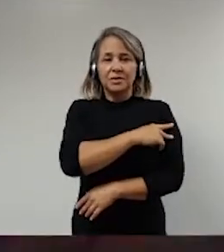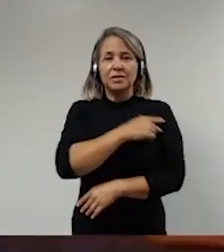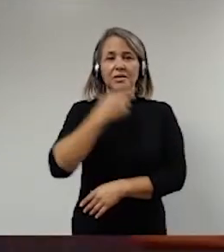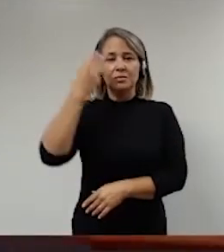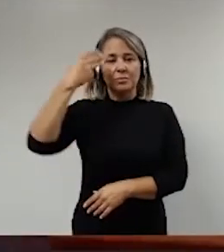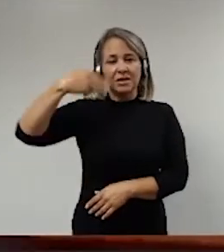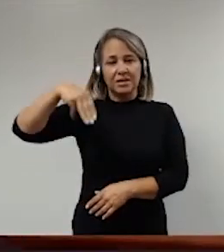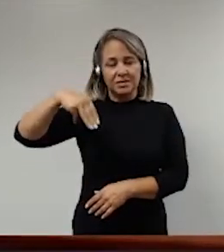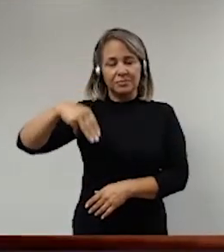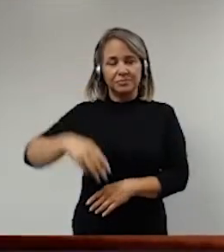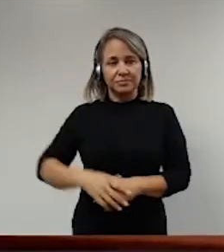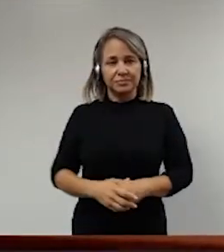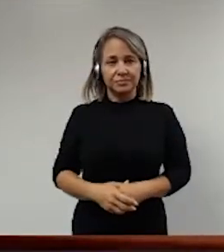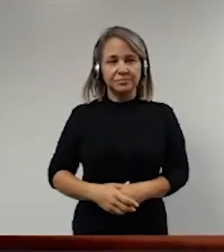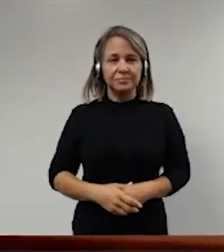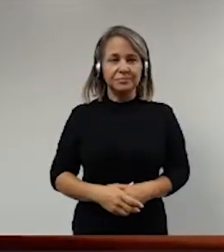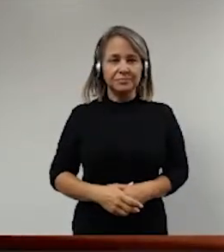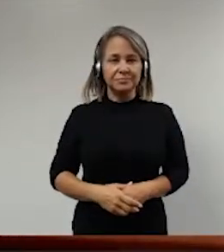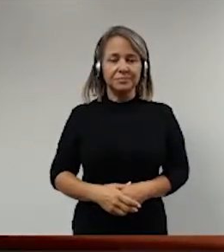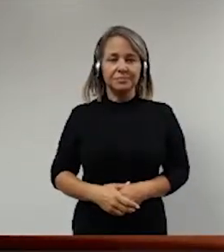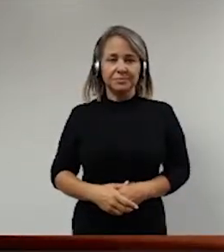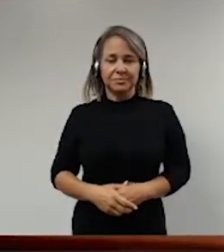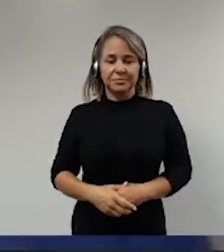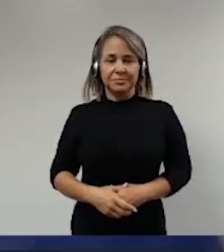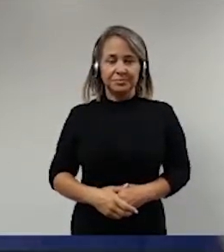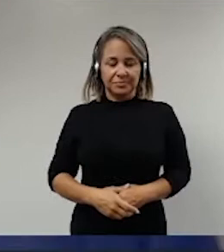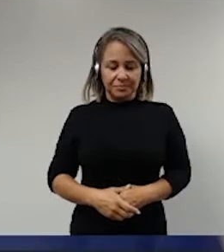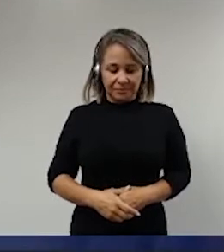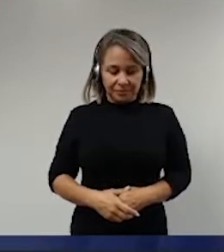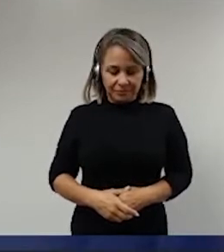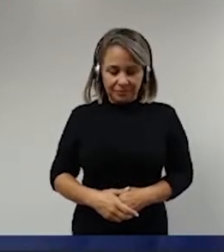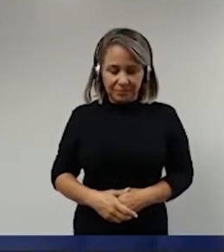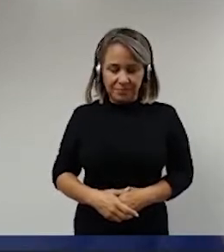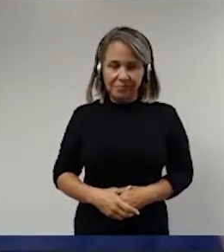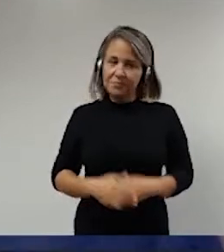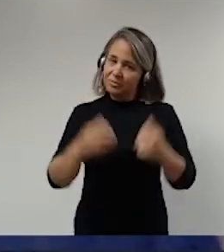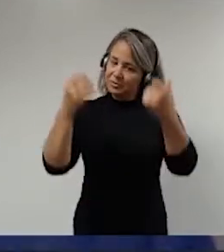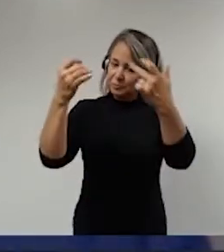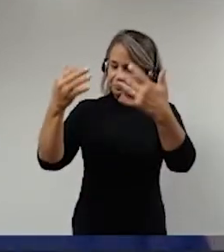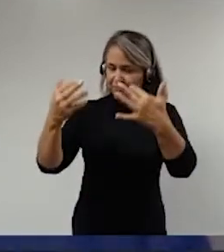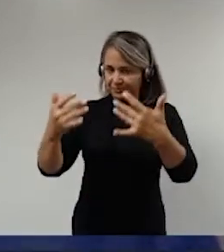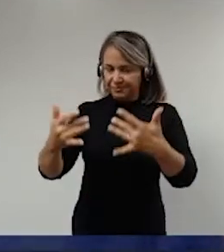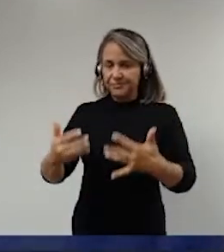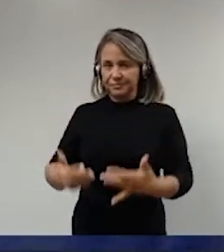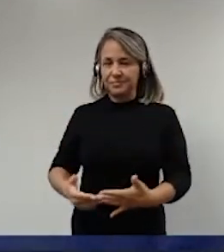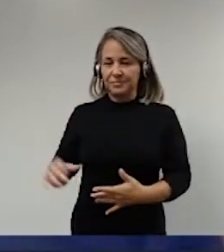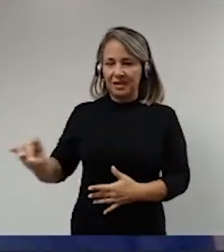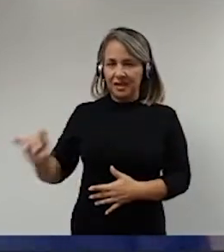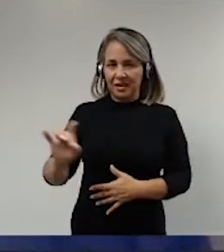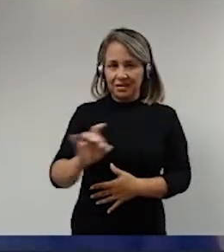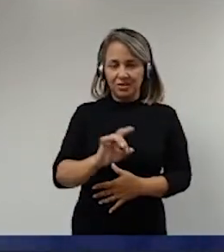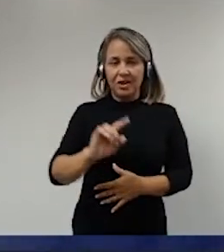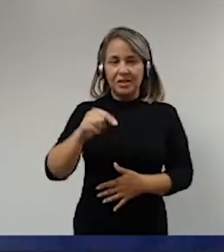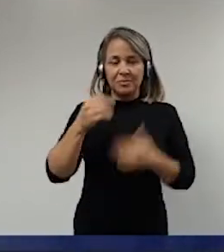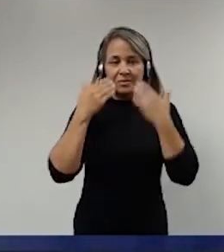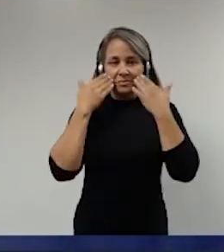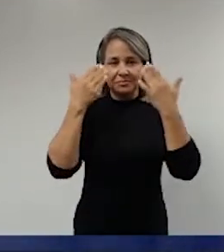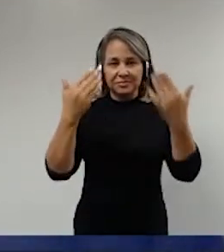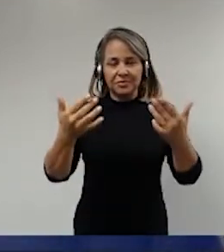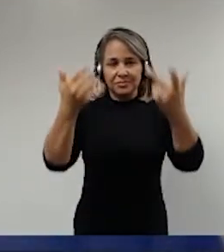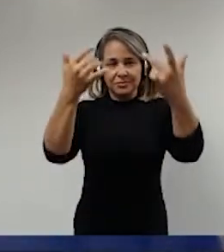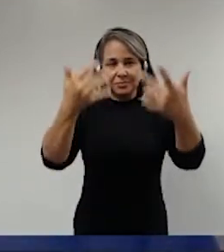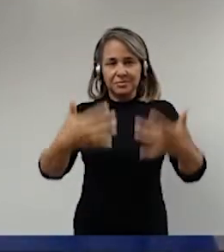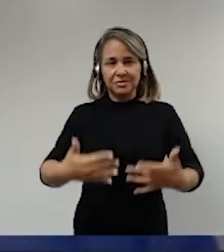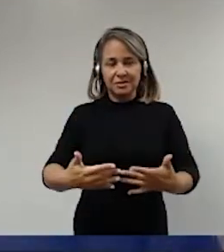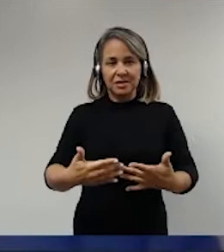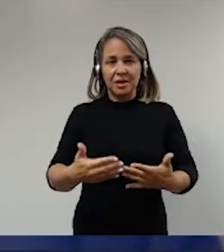Ricardo, a bola está contigo. Obrigado. Feita aqui as considerações, né, e as apresentações, nós vamos